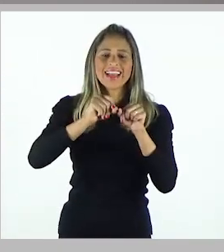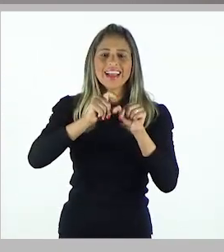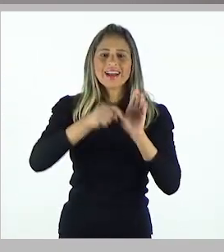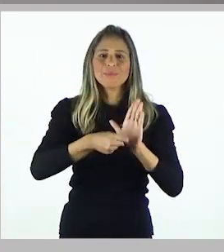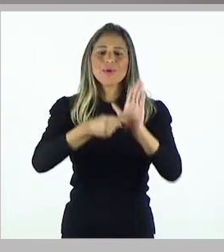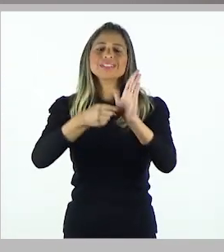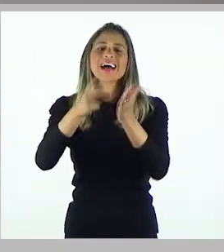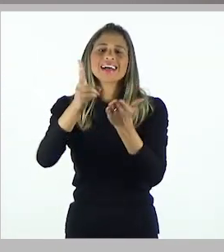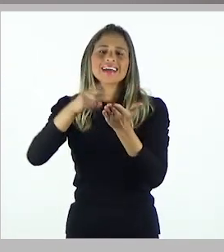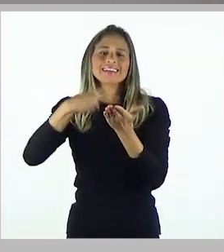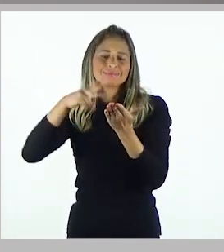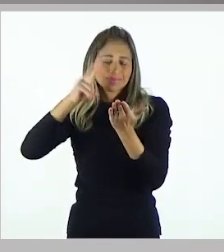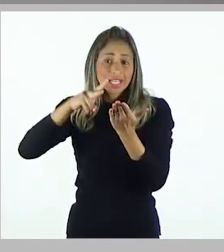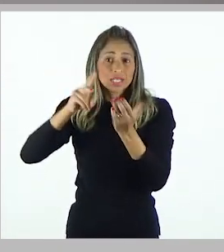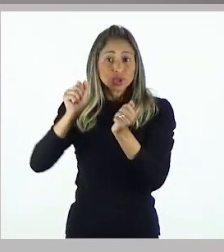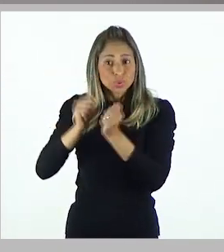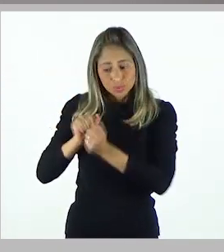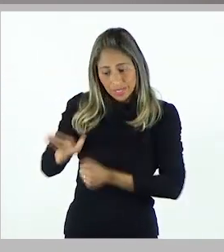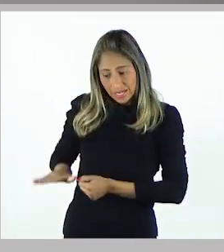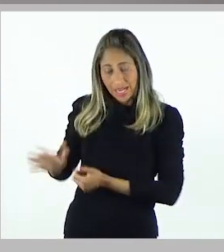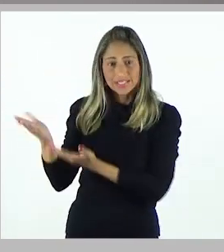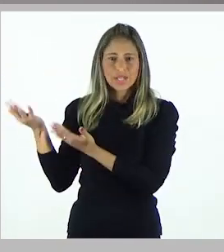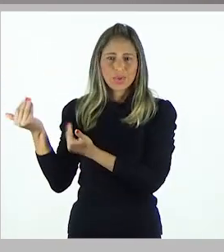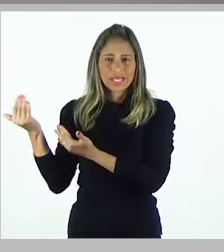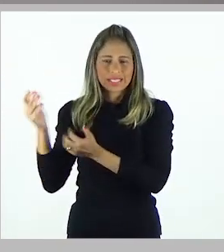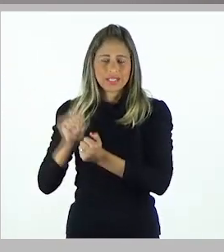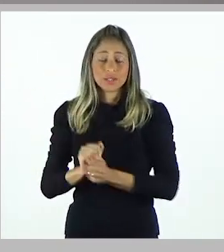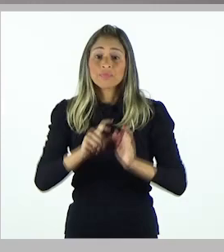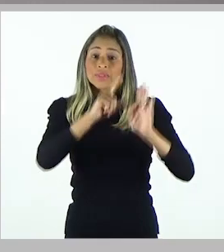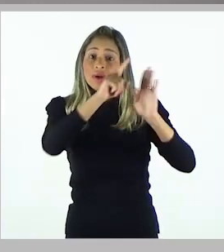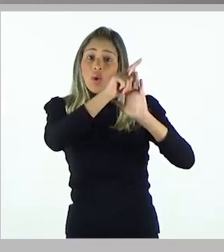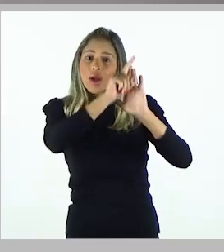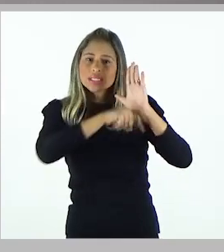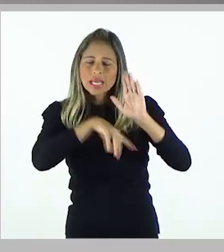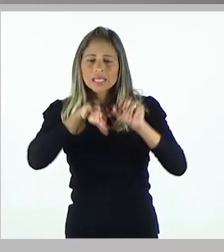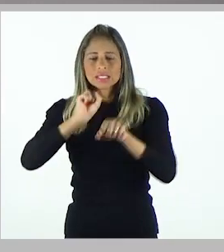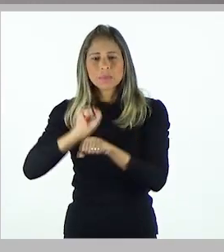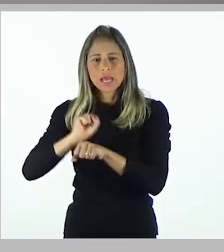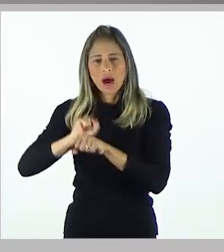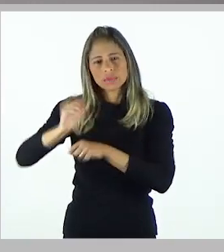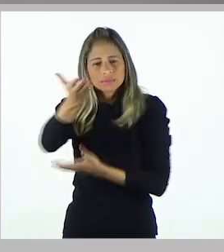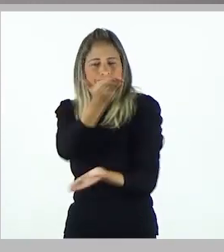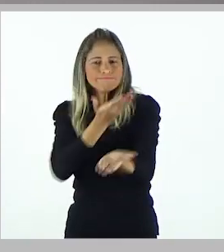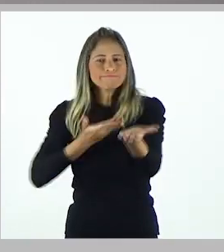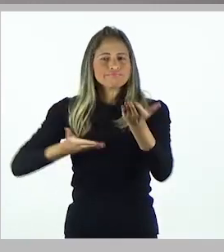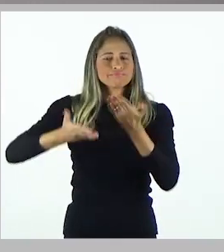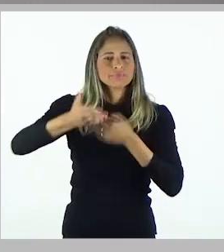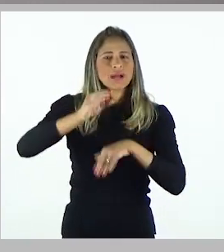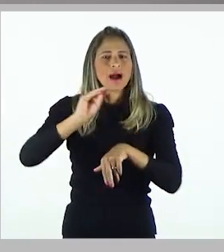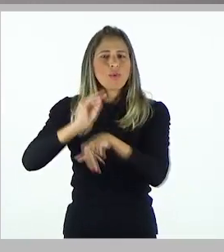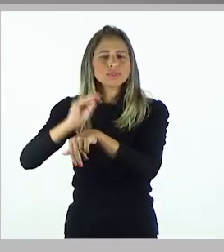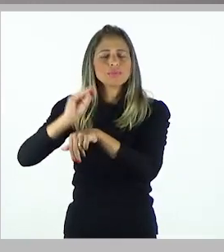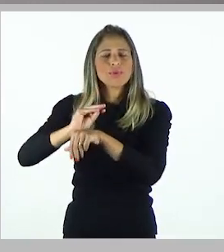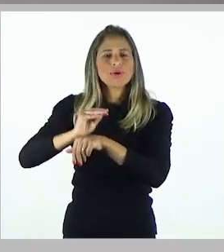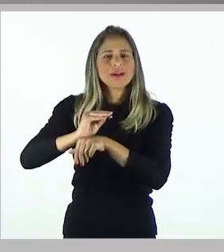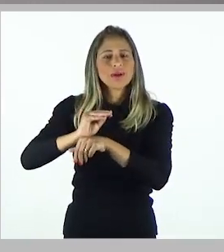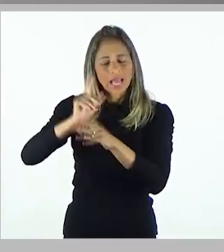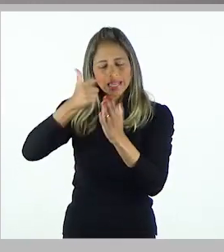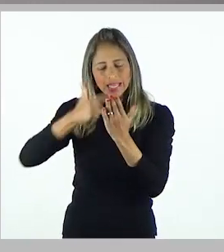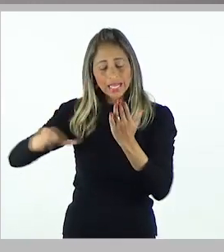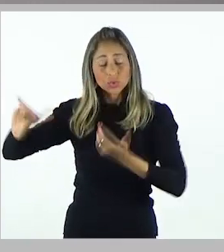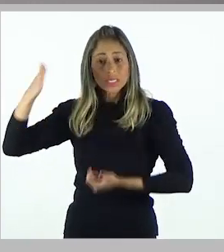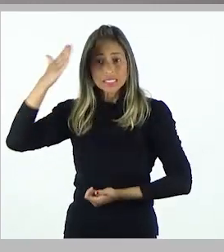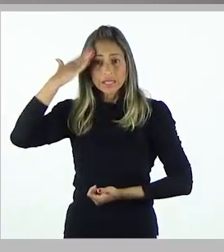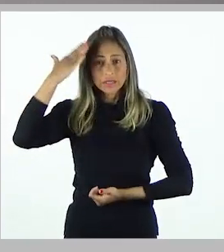desses livros com crianças e adolescentes. Com esse texto, esperamos contribuir para que a literatura